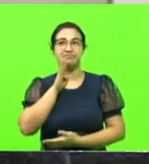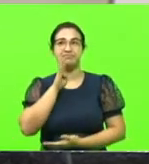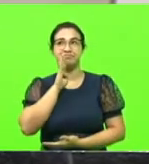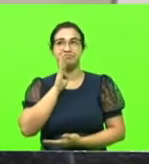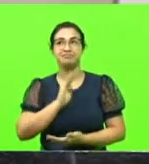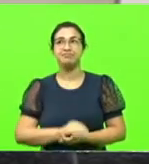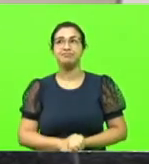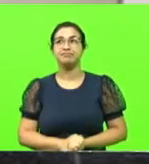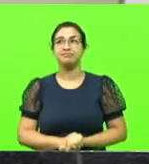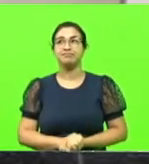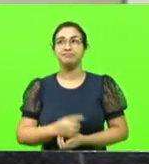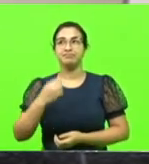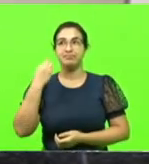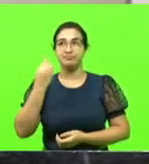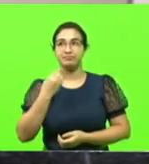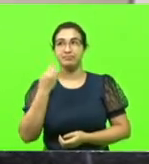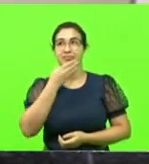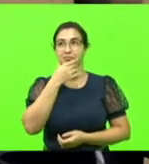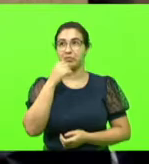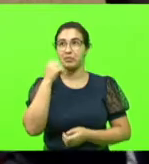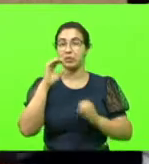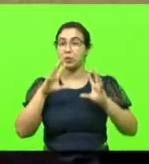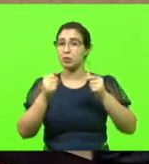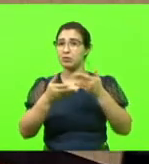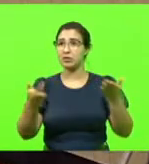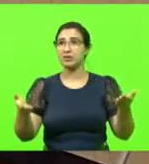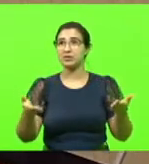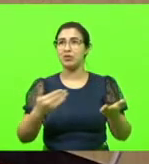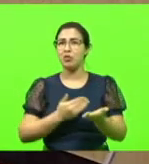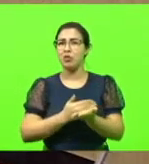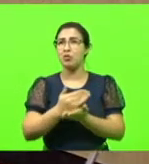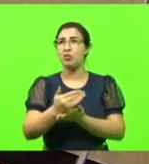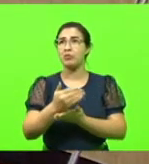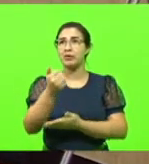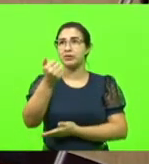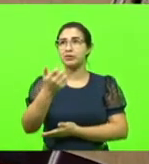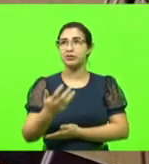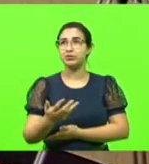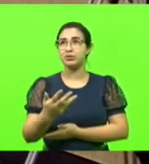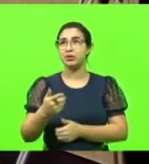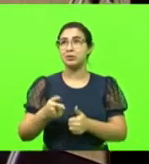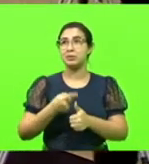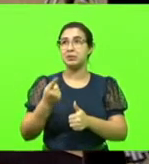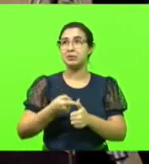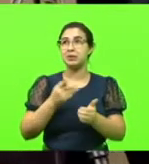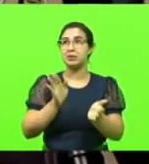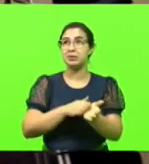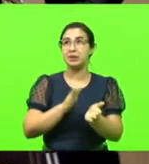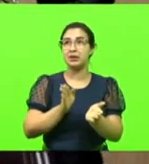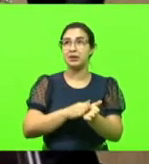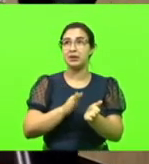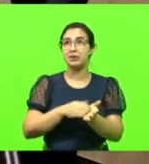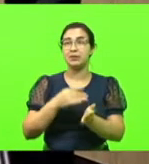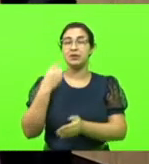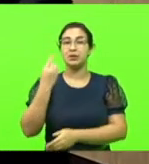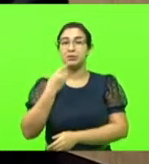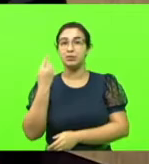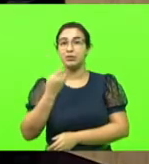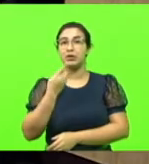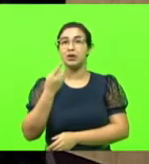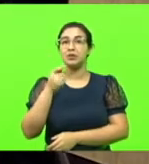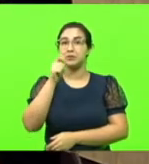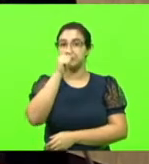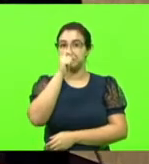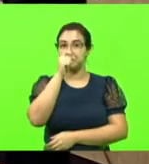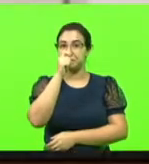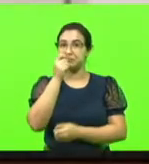Senhores deputados, senhor presidente, eu inicio a minha fala, primeiro, parabenizando o deputado João Amin, o